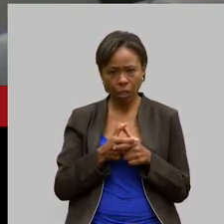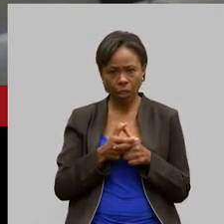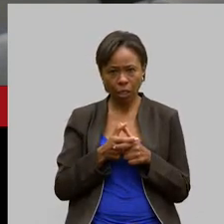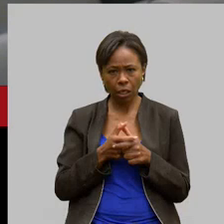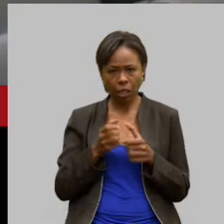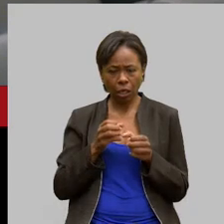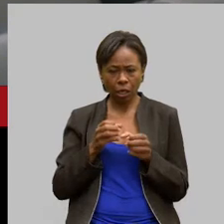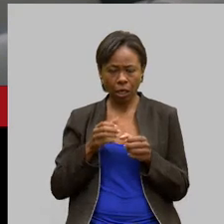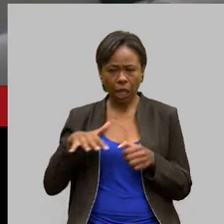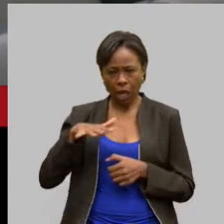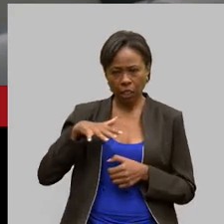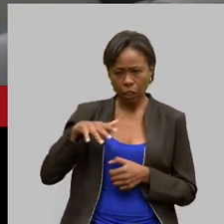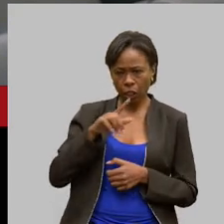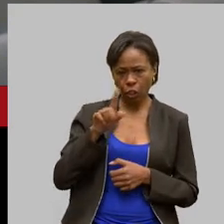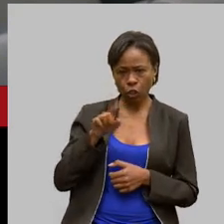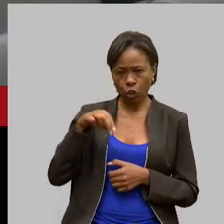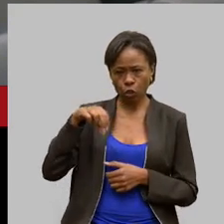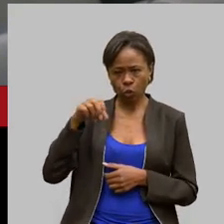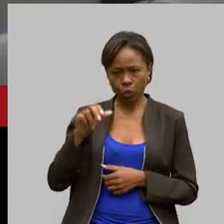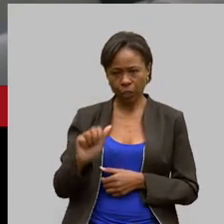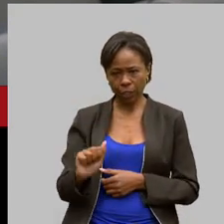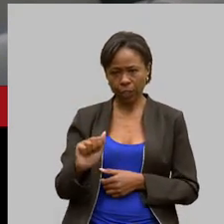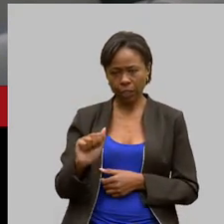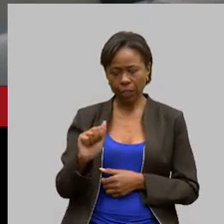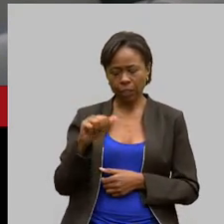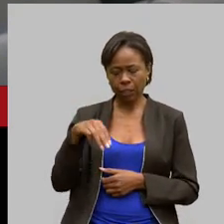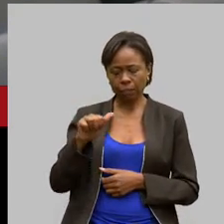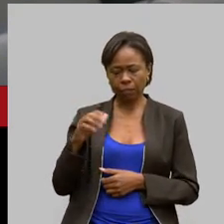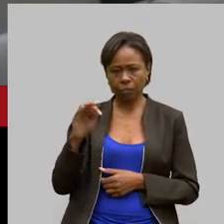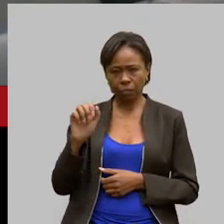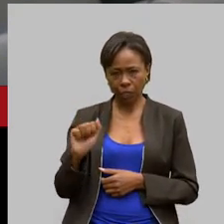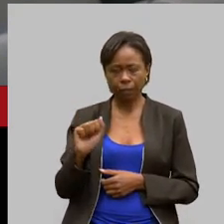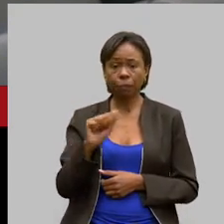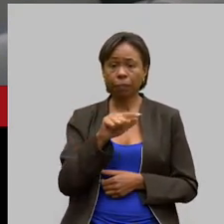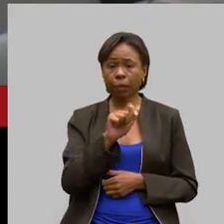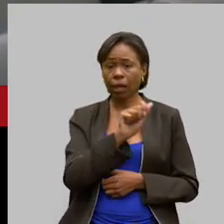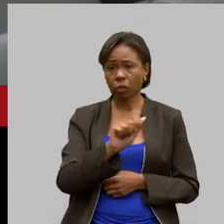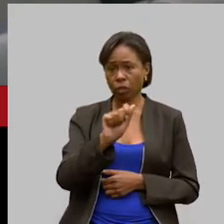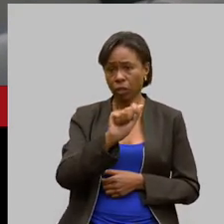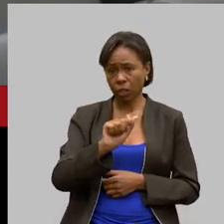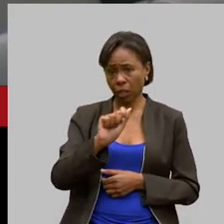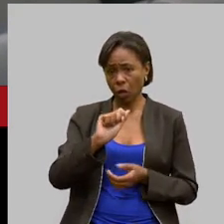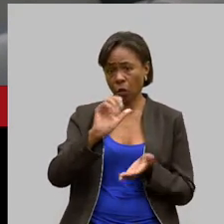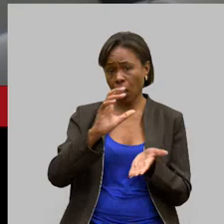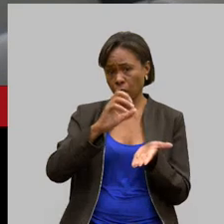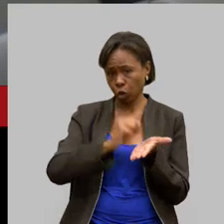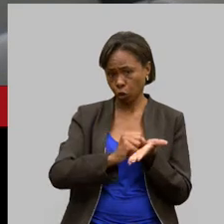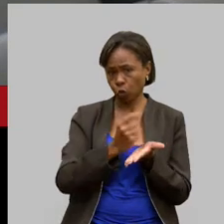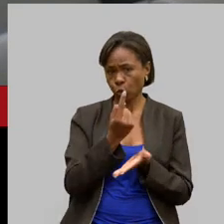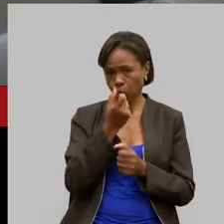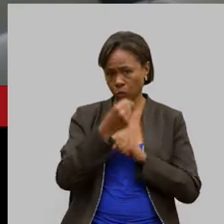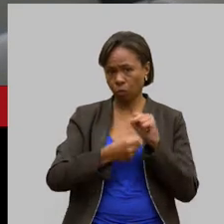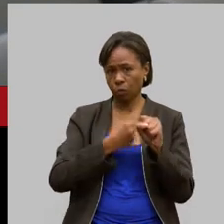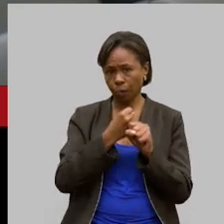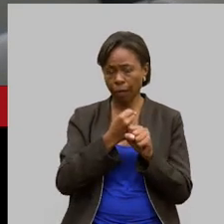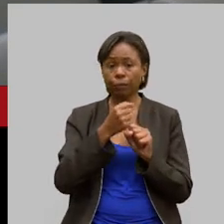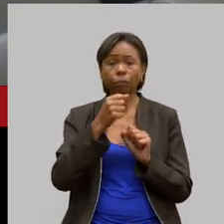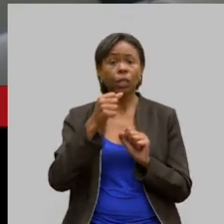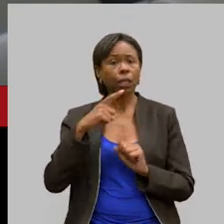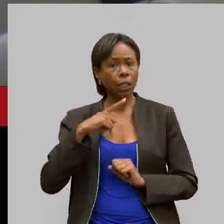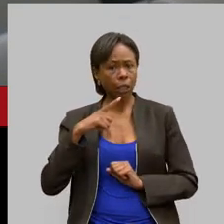Mata nossa nossa Associação tem registro há um ano e temos projetos lá que